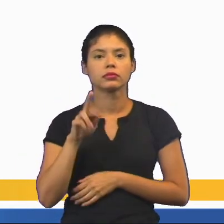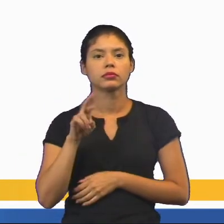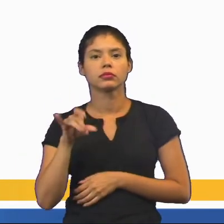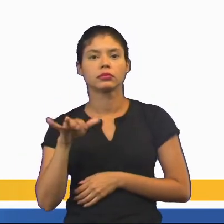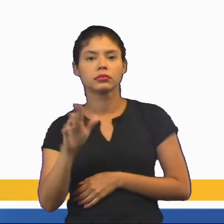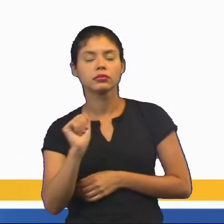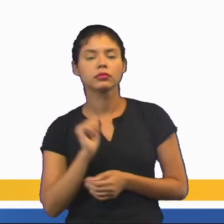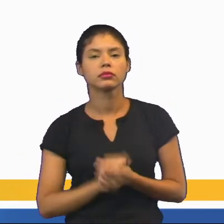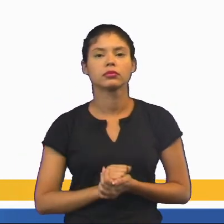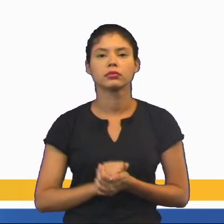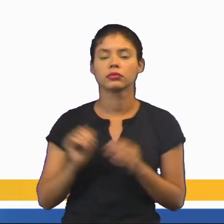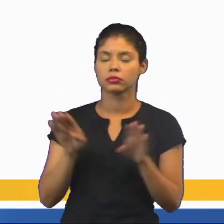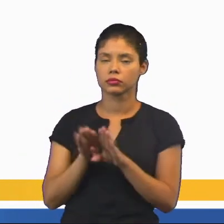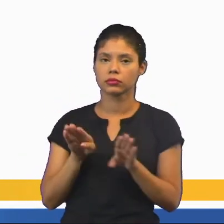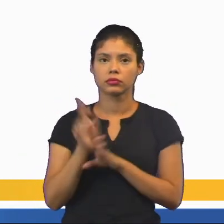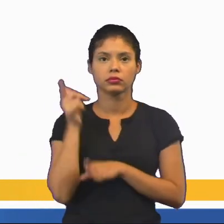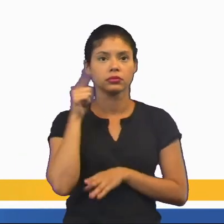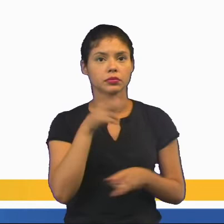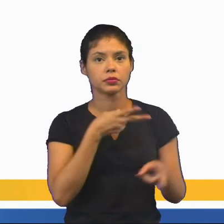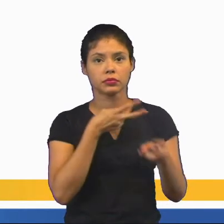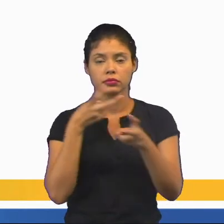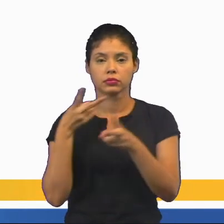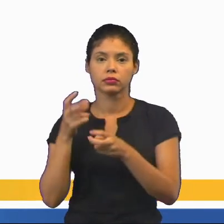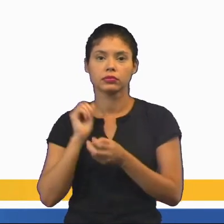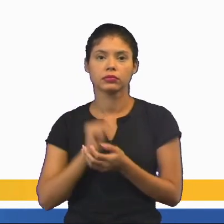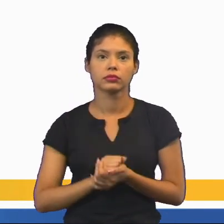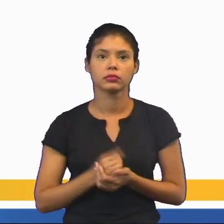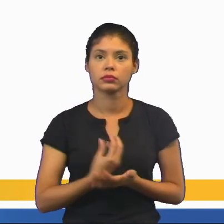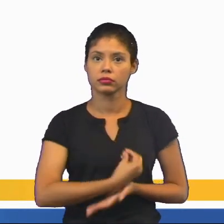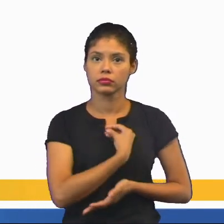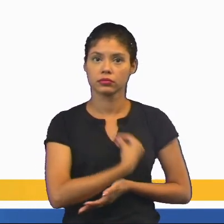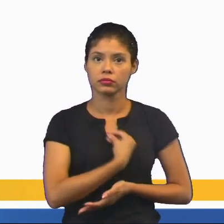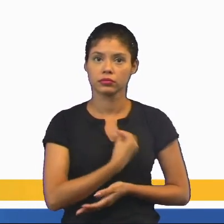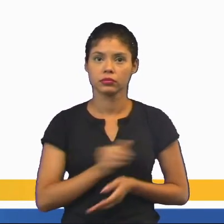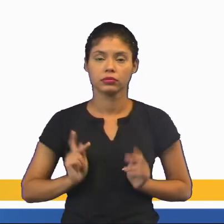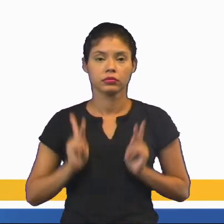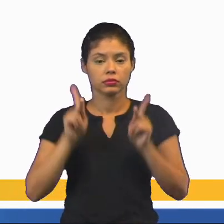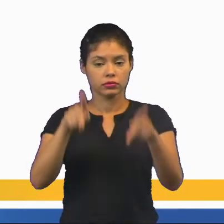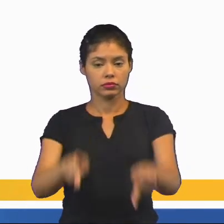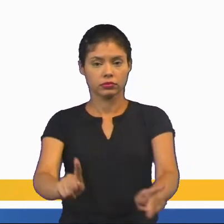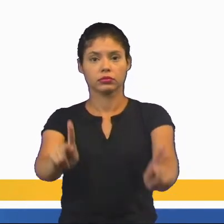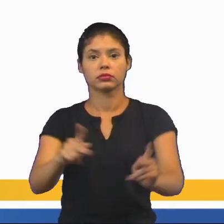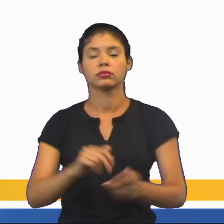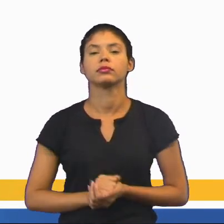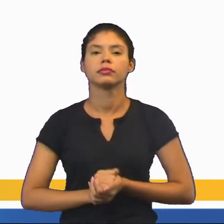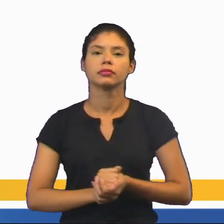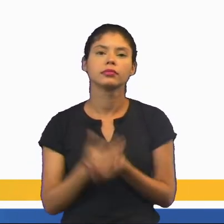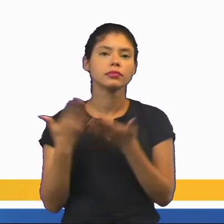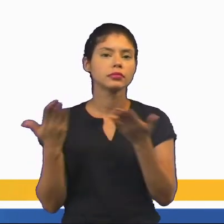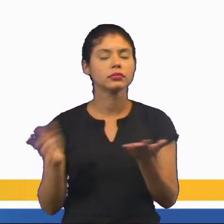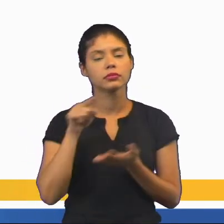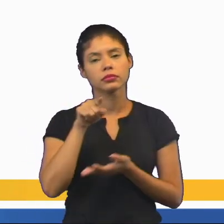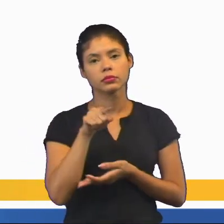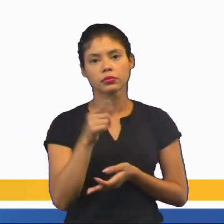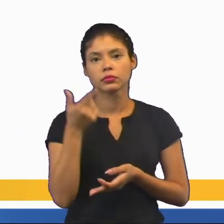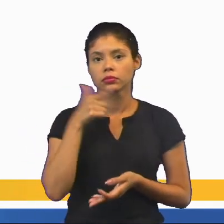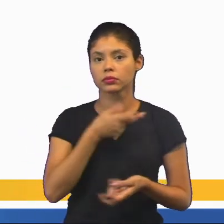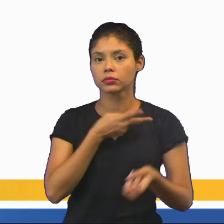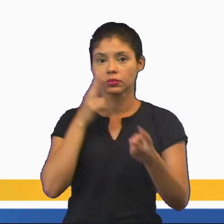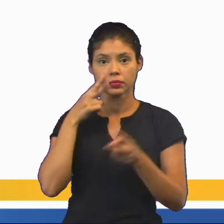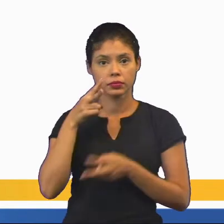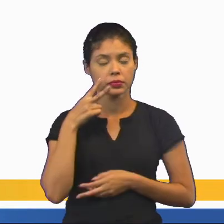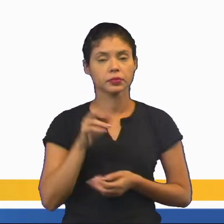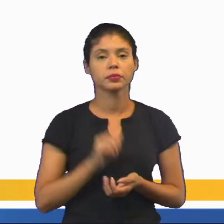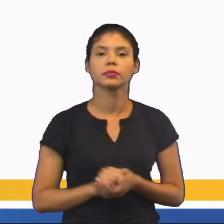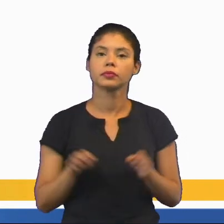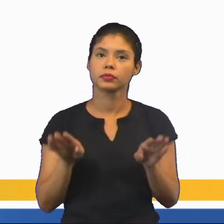segundo distrito e também conseguimos identificar ali a presença da ponte de concreto, né? Então aqui nós conseguimos ver que é